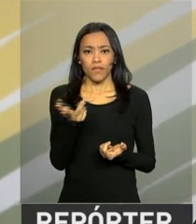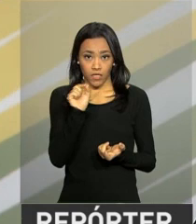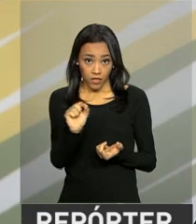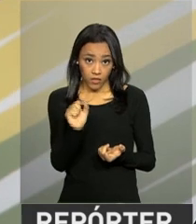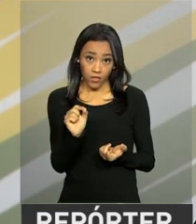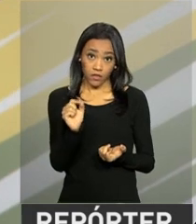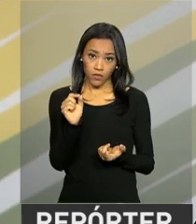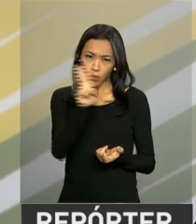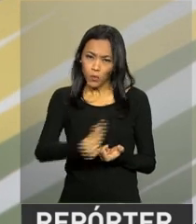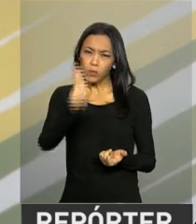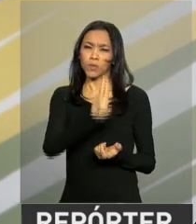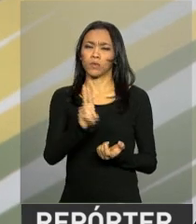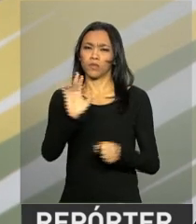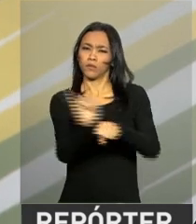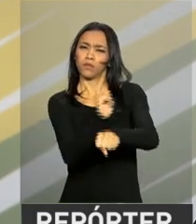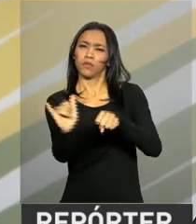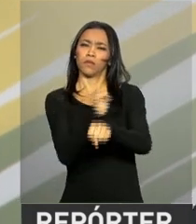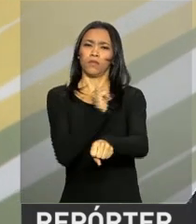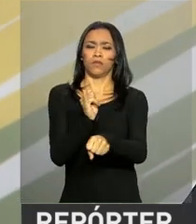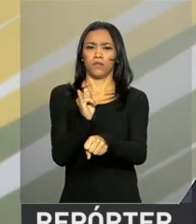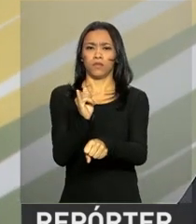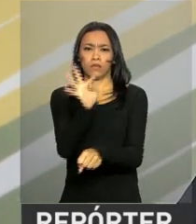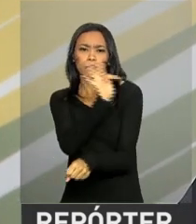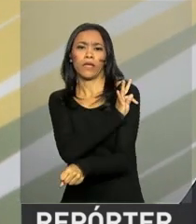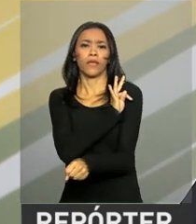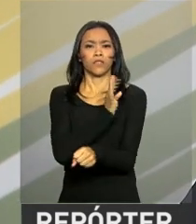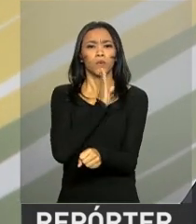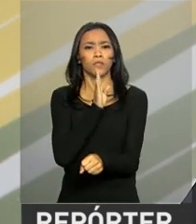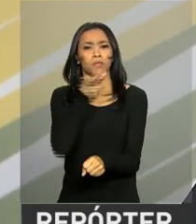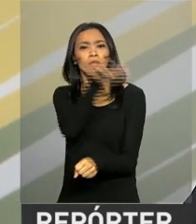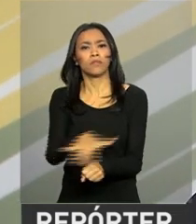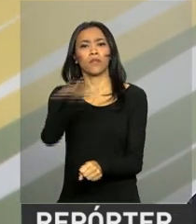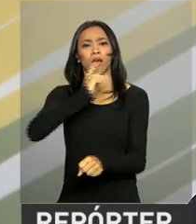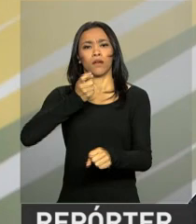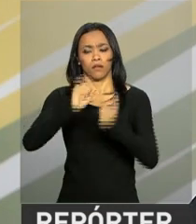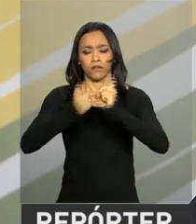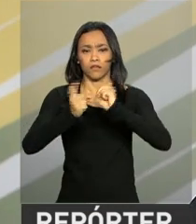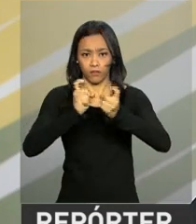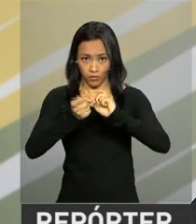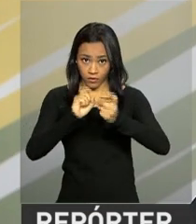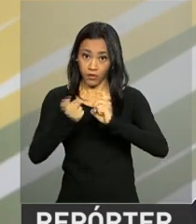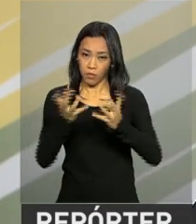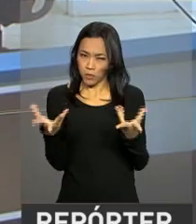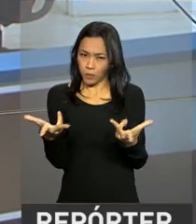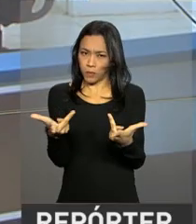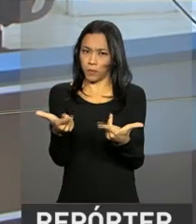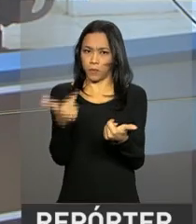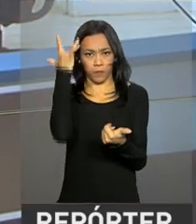de técnicas de gestão e de eh administração mais